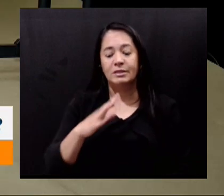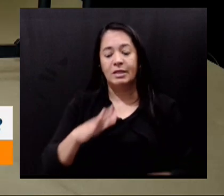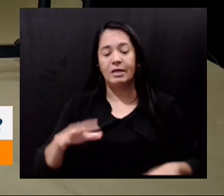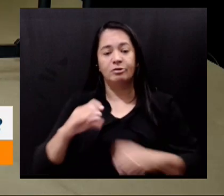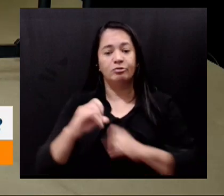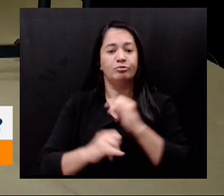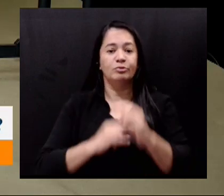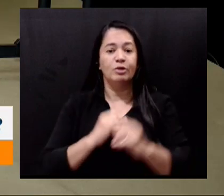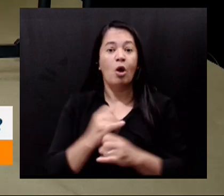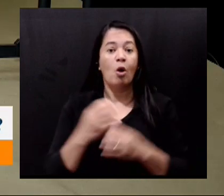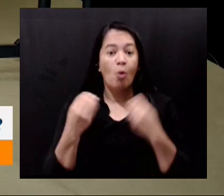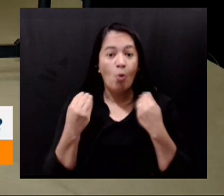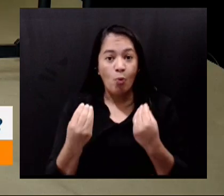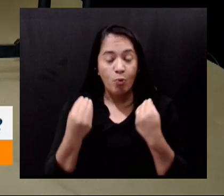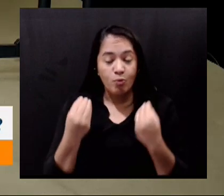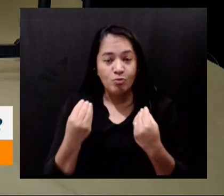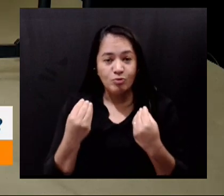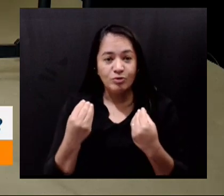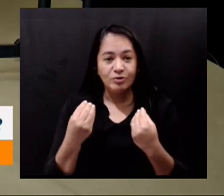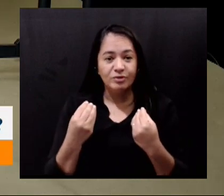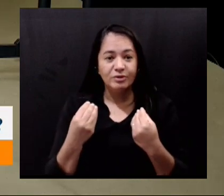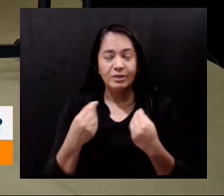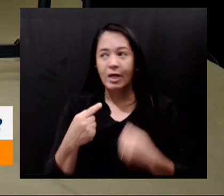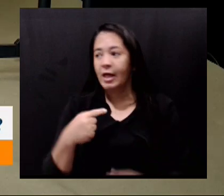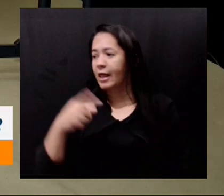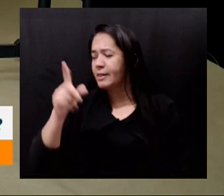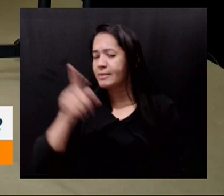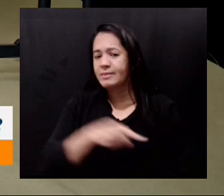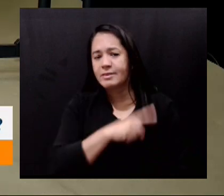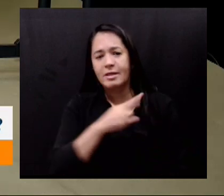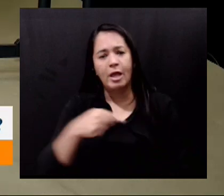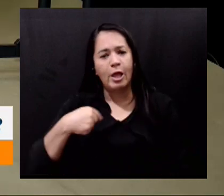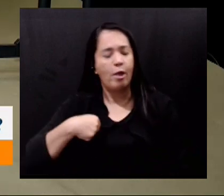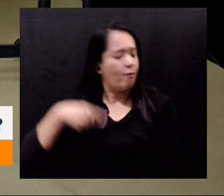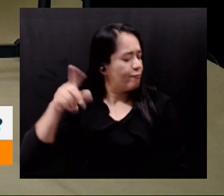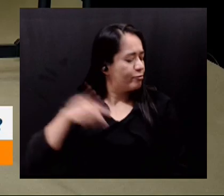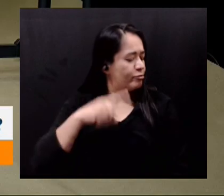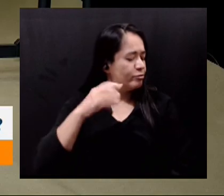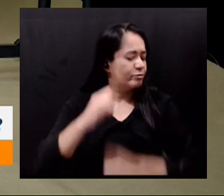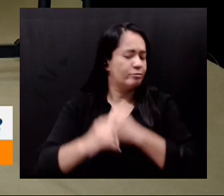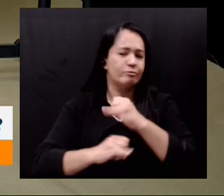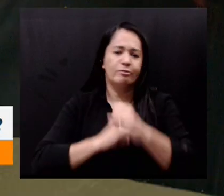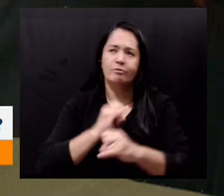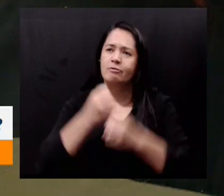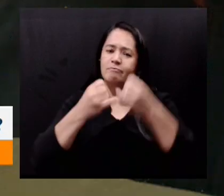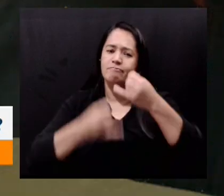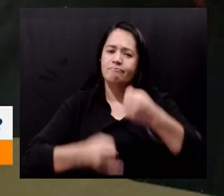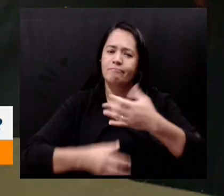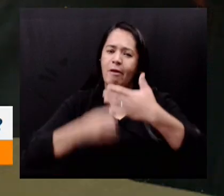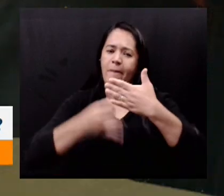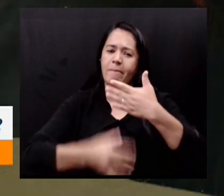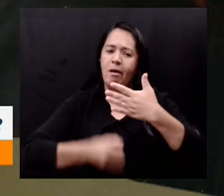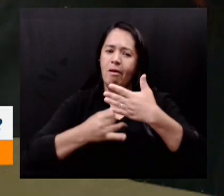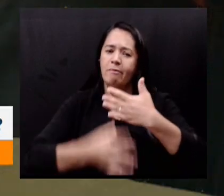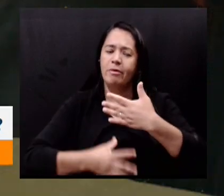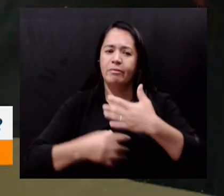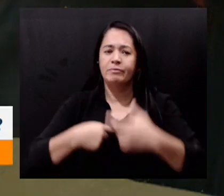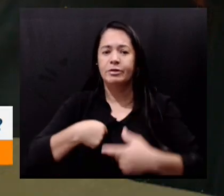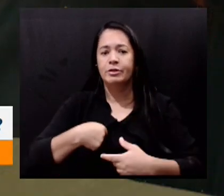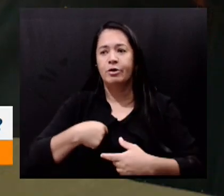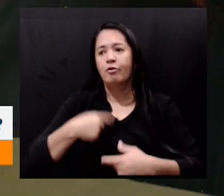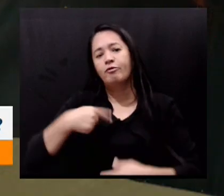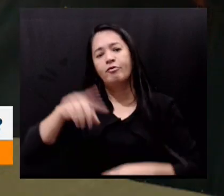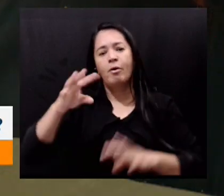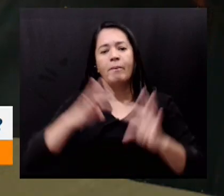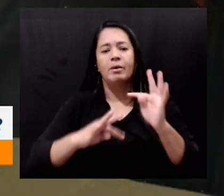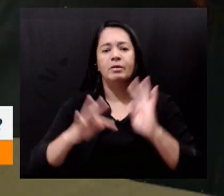faz na internet? Fui cancelado na internet, um monte de comentário e tal, e eu vou para terapia. Depois da terapia,